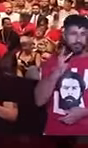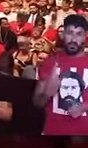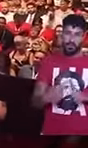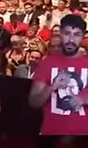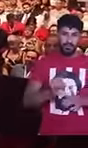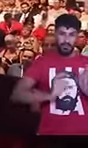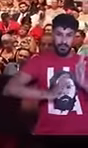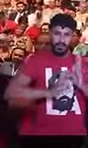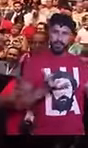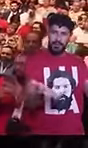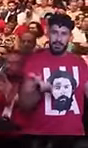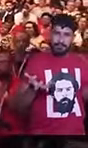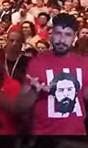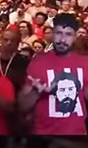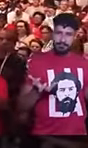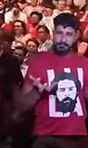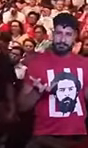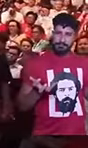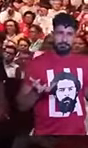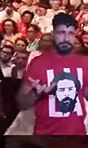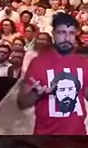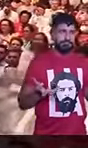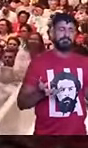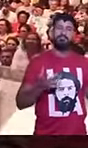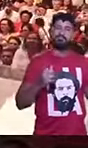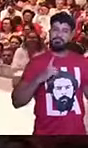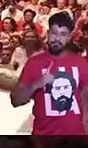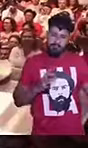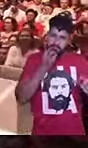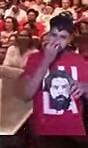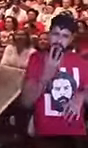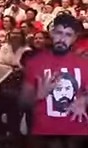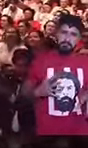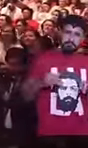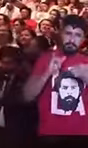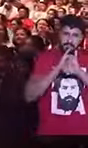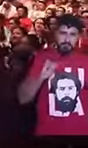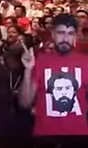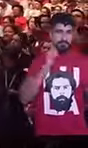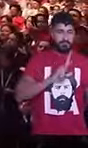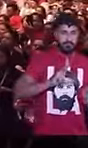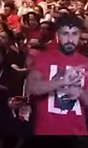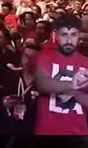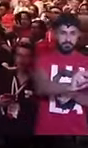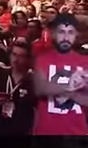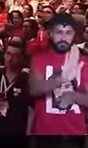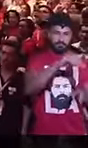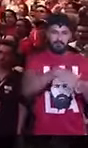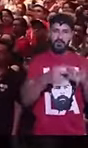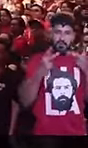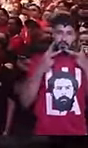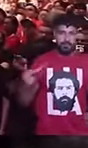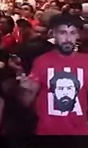Se o partido quiser boas informações para ganhar as eleições, eu digo